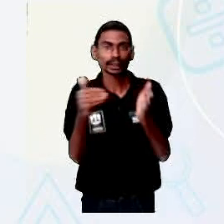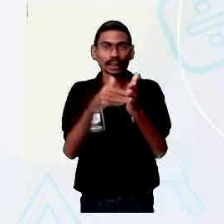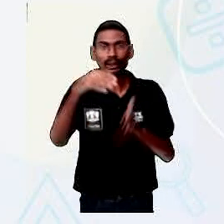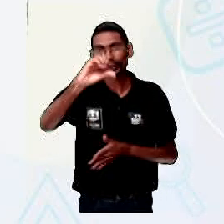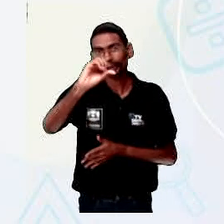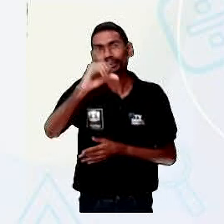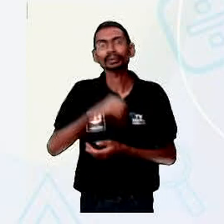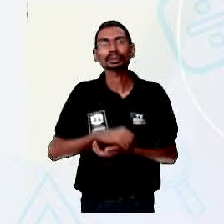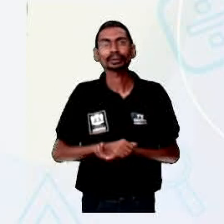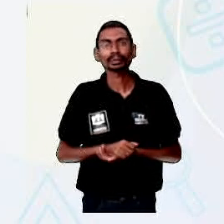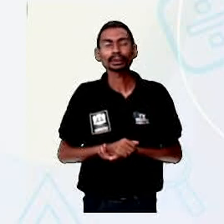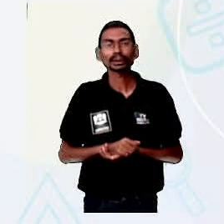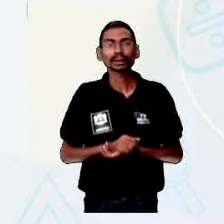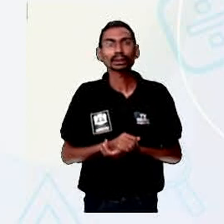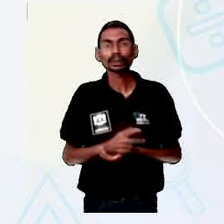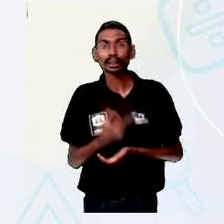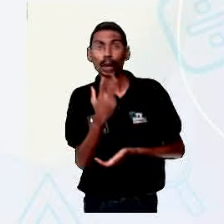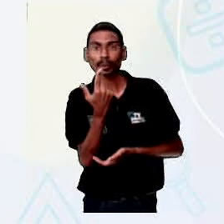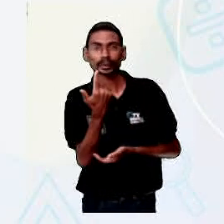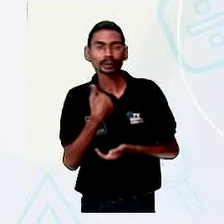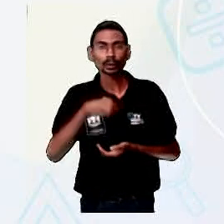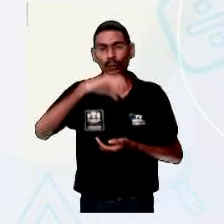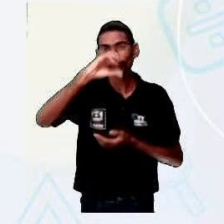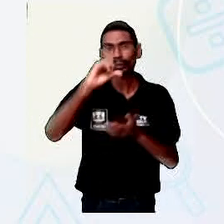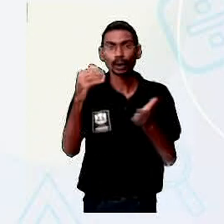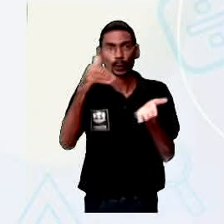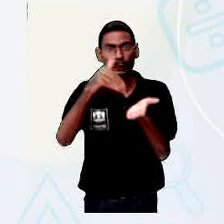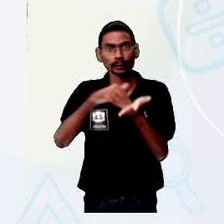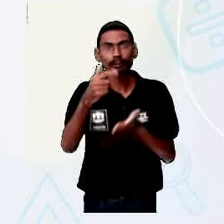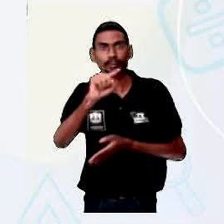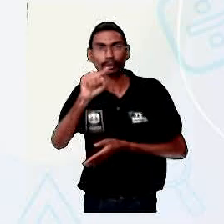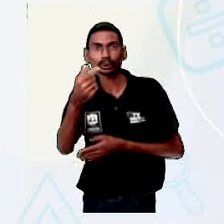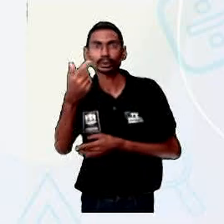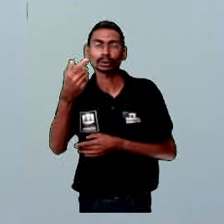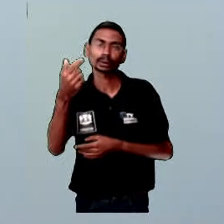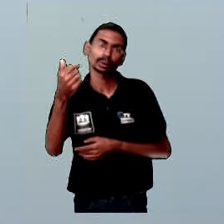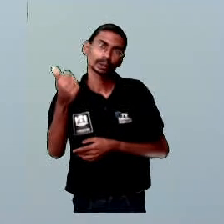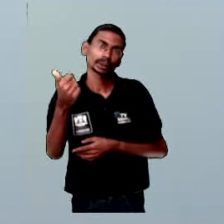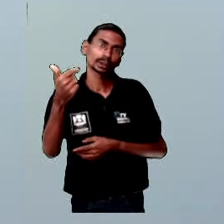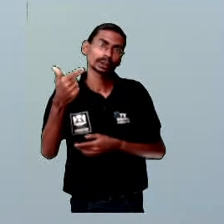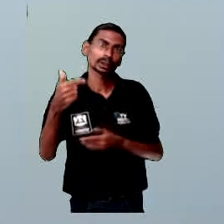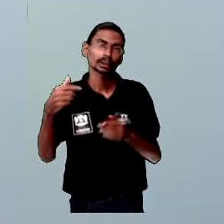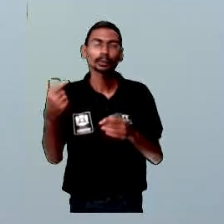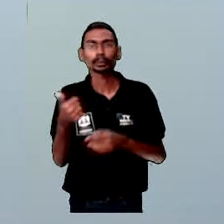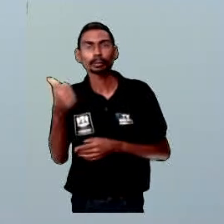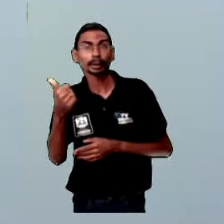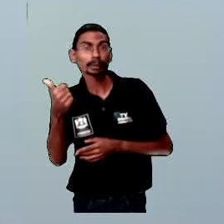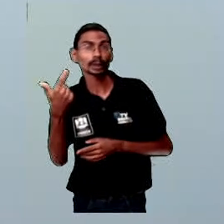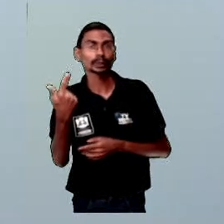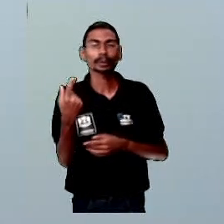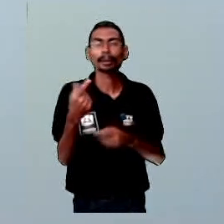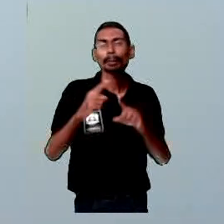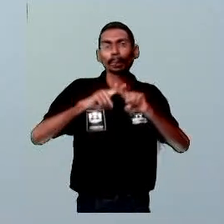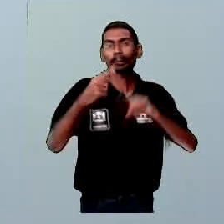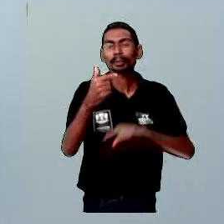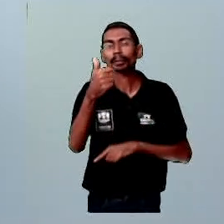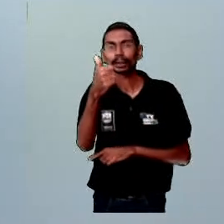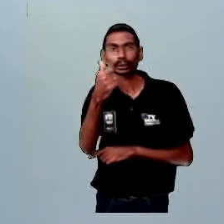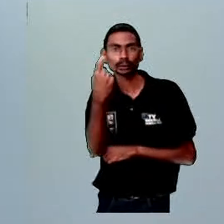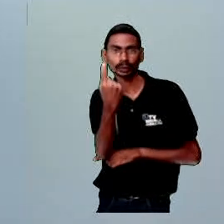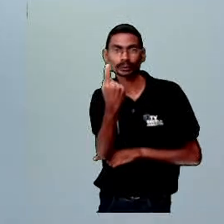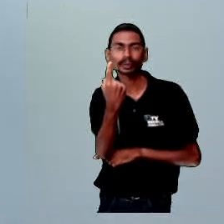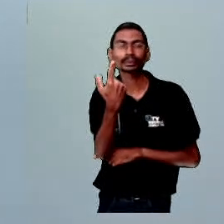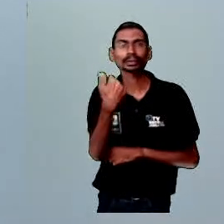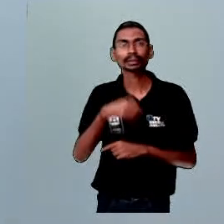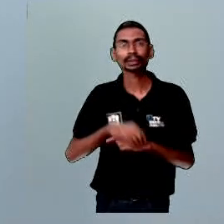ó. 9, que é o último, menos 2, que é o primeiro, mais 1. 9 menos 2 vai